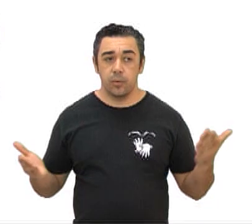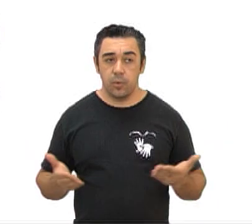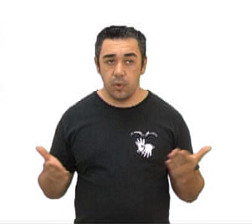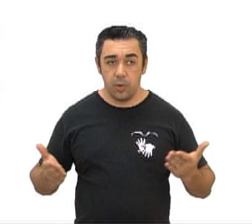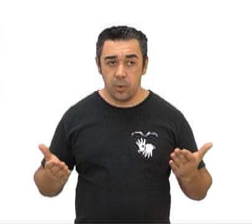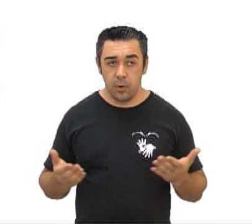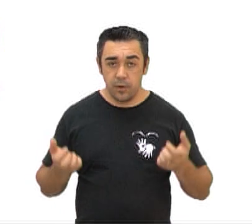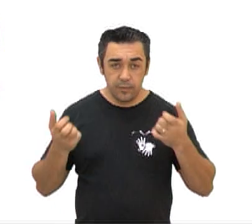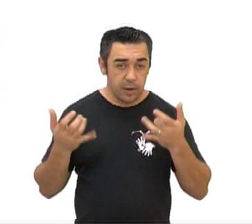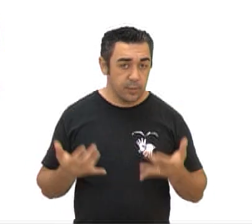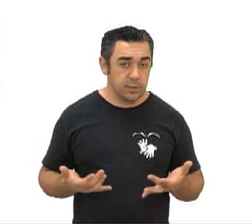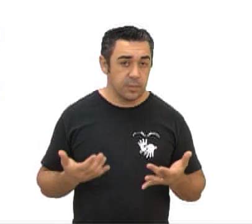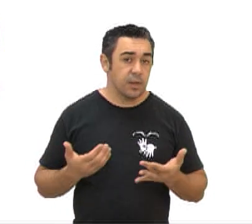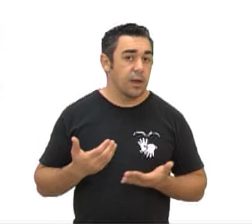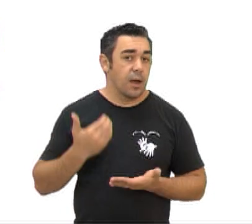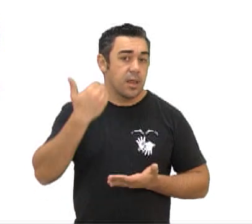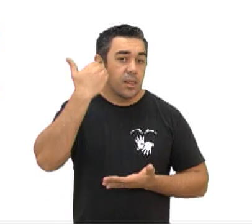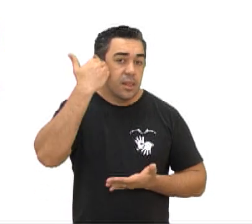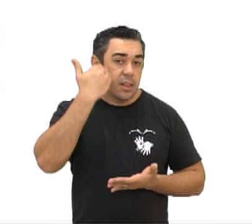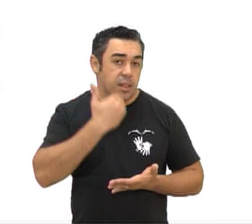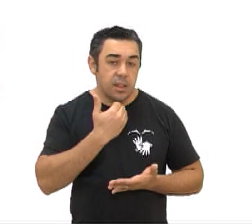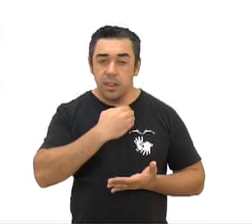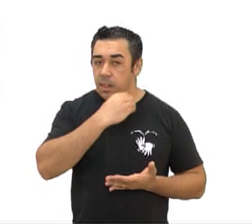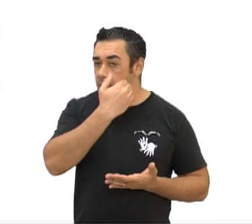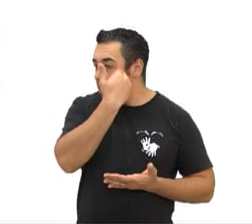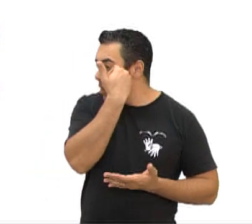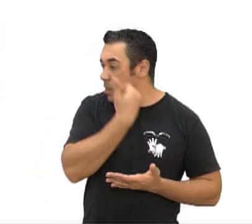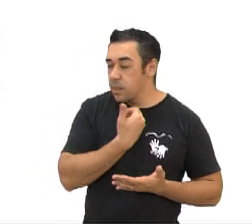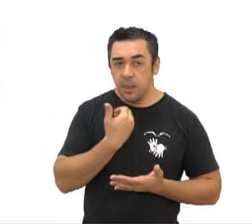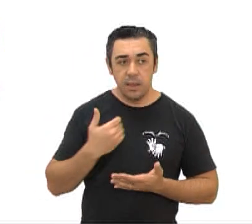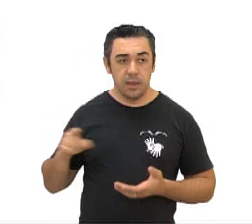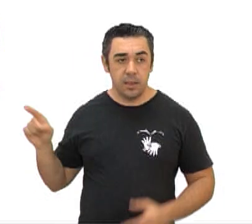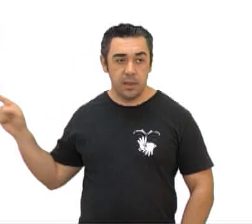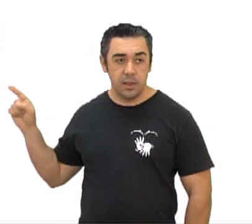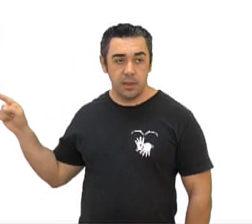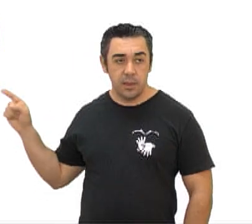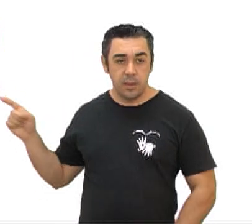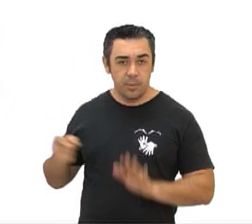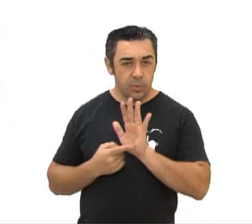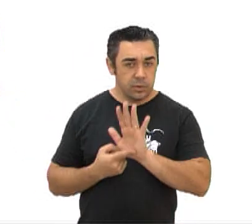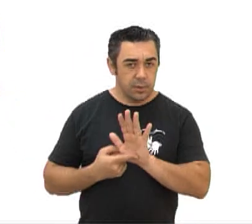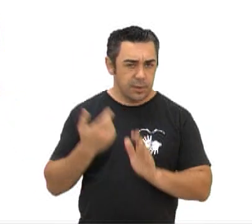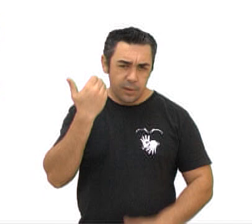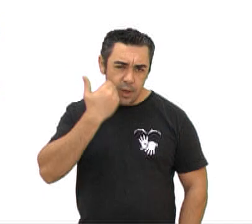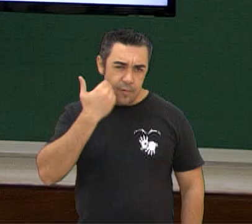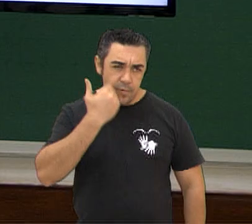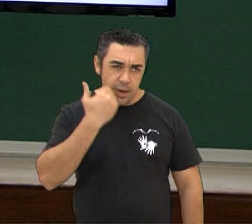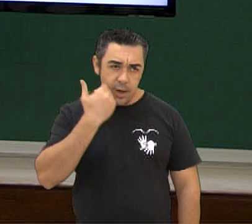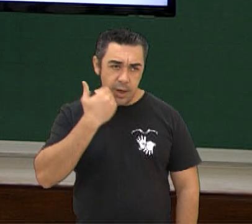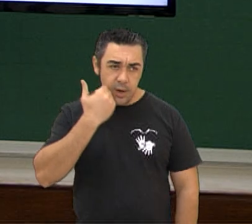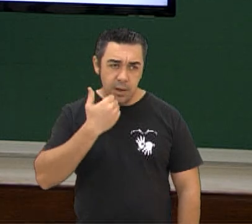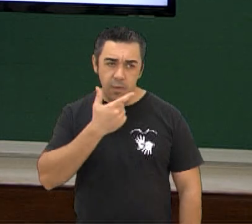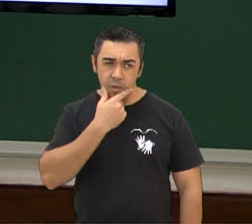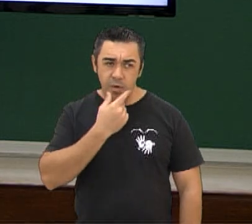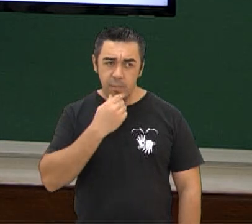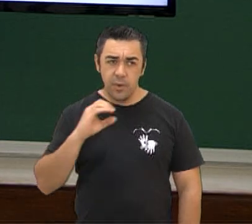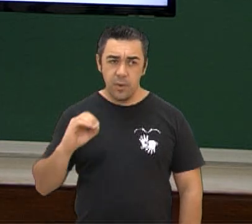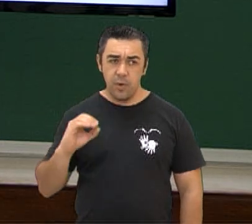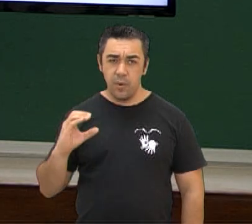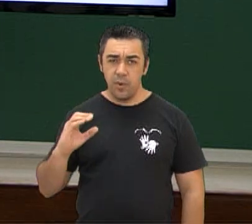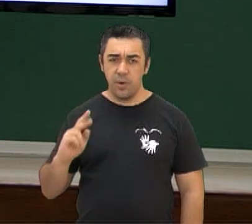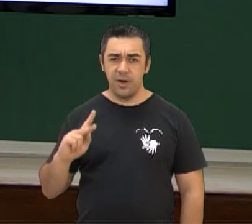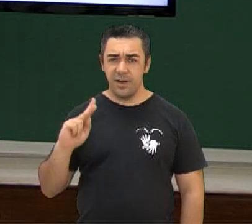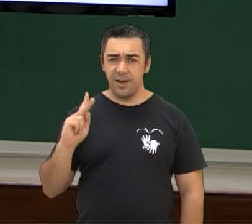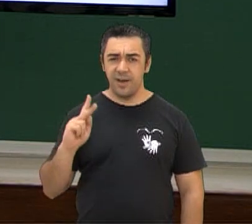falar da navalha. Navalha de Ockham. Olha lá. Mas será que o Ockham era barbeiro? Fazia uma